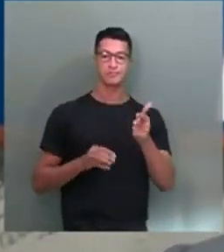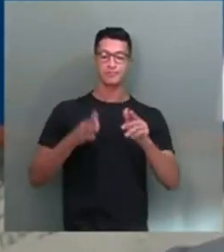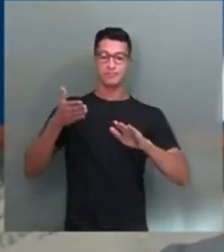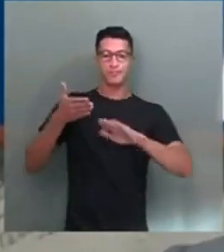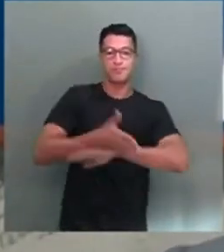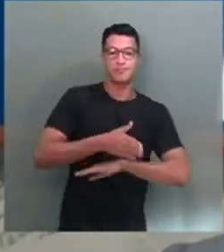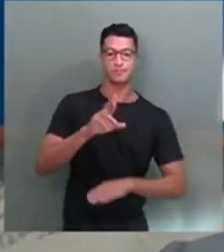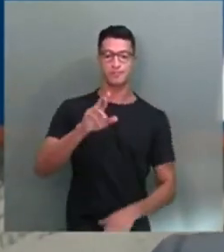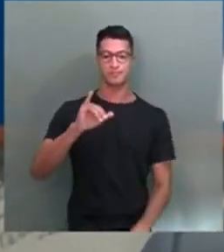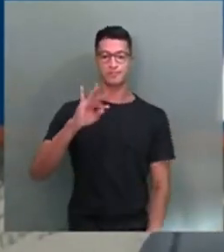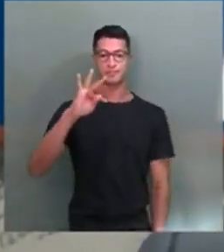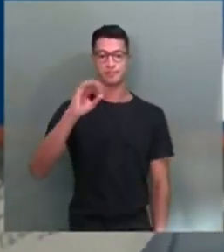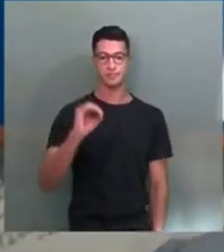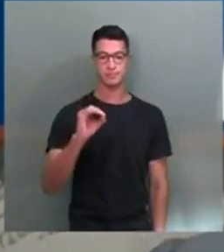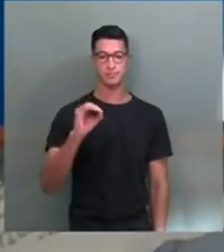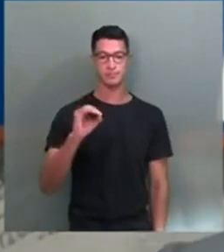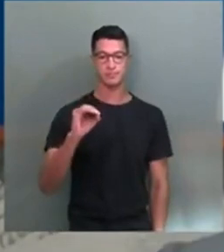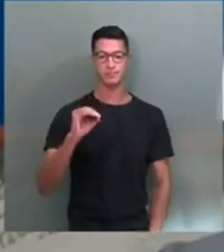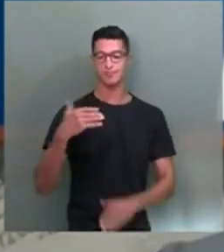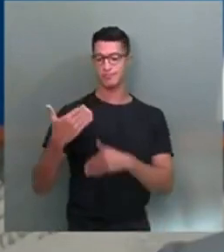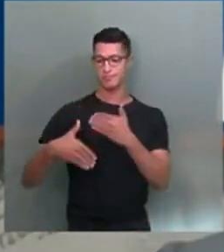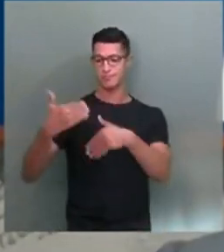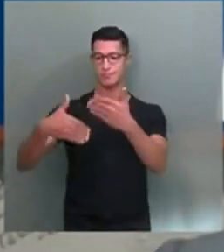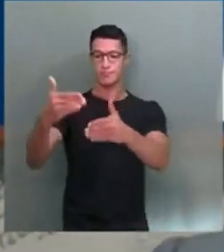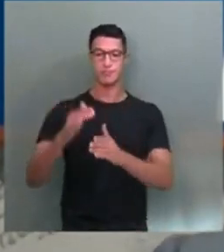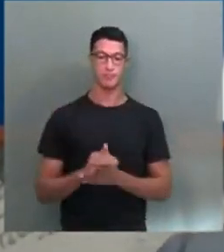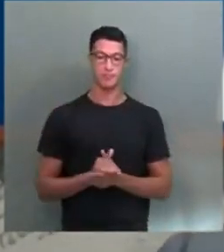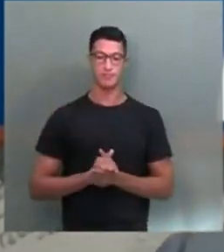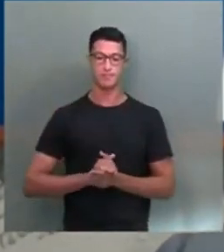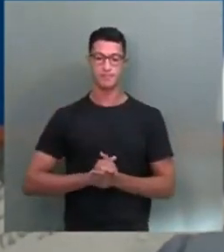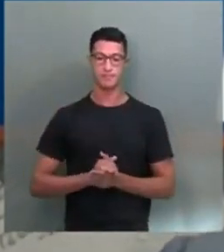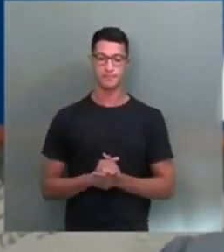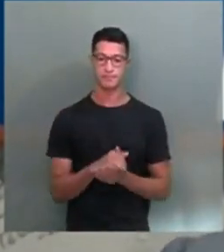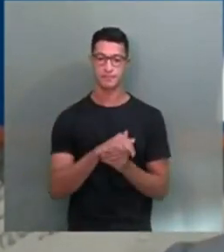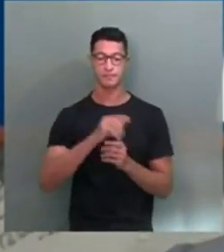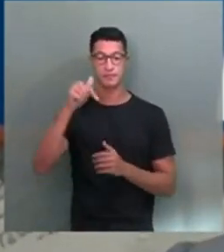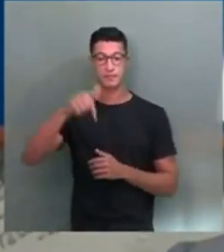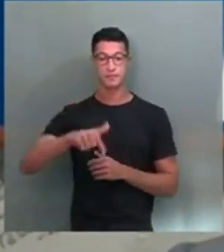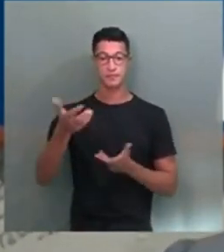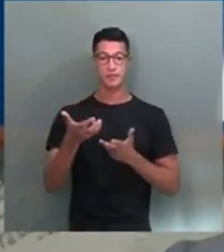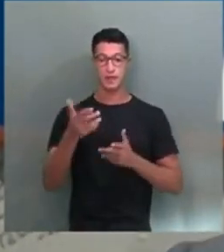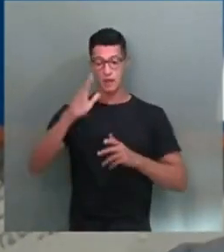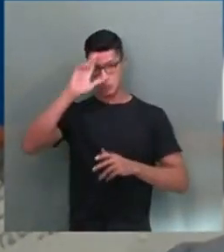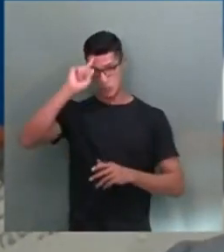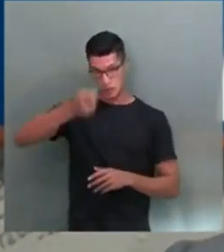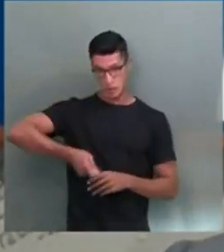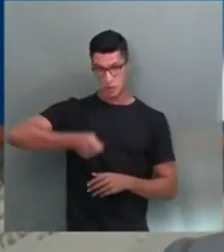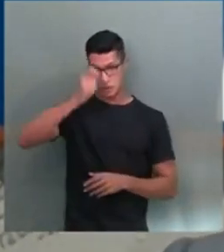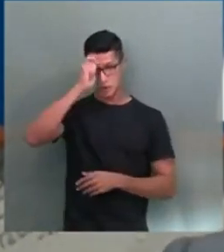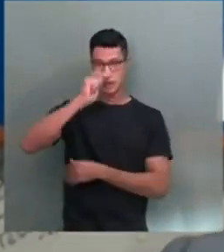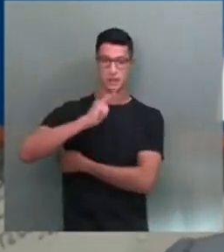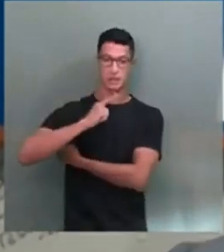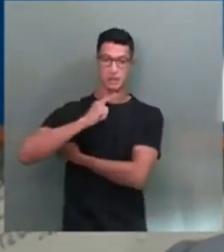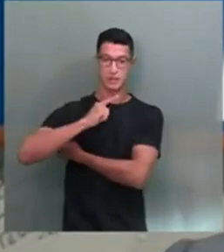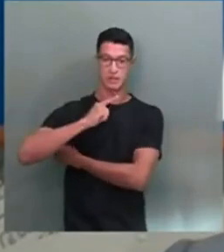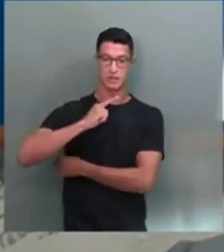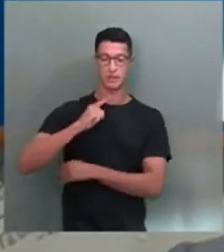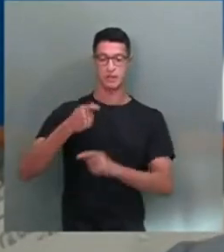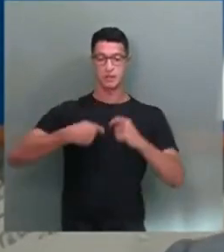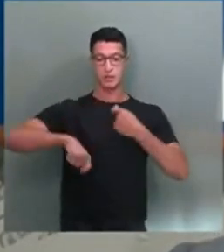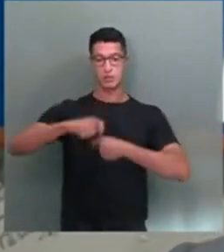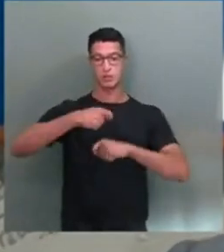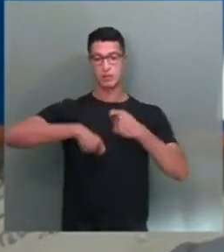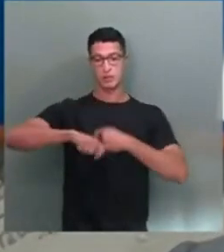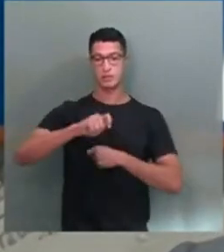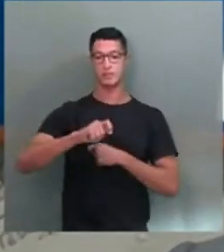atropelar o rito processual. E aqui eu quero elogiar a